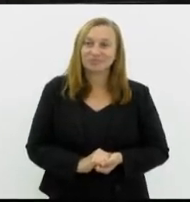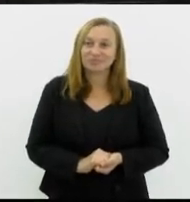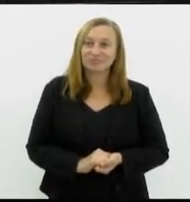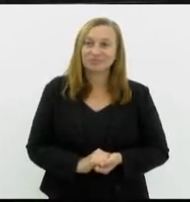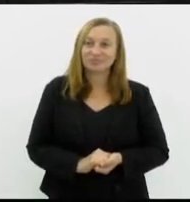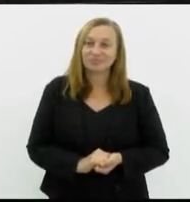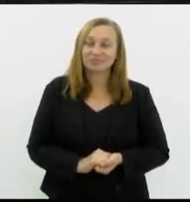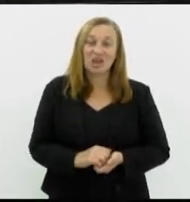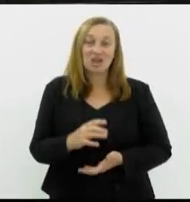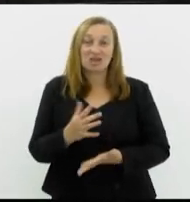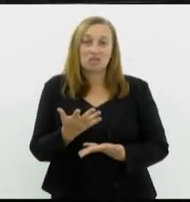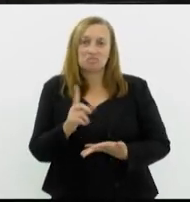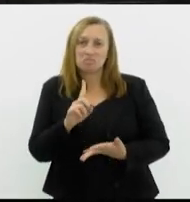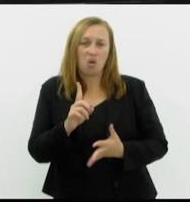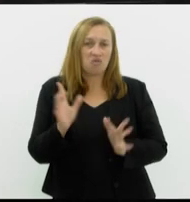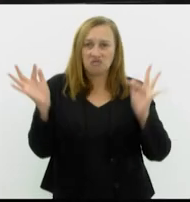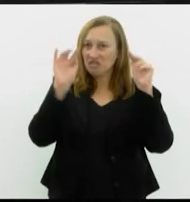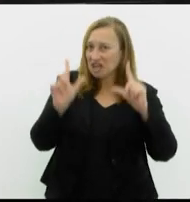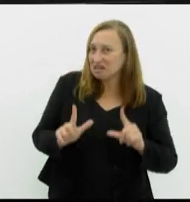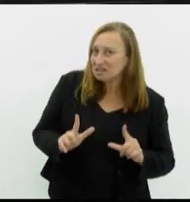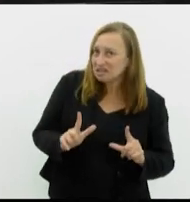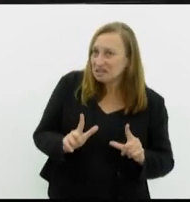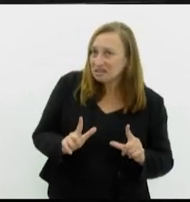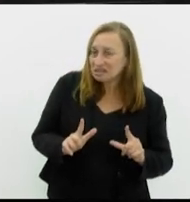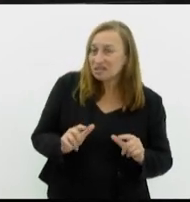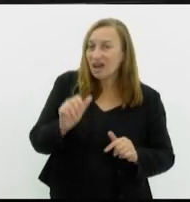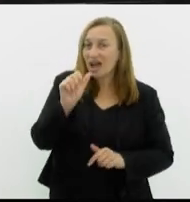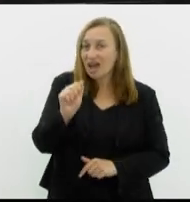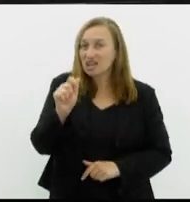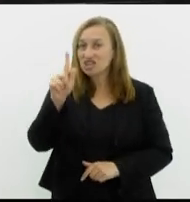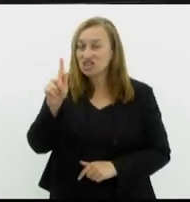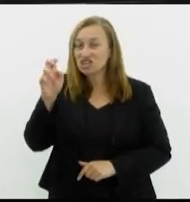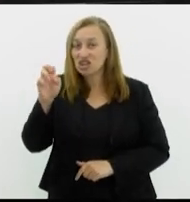Em não satisfeito, a AGU